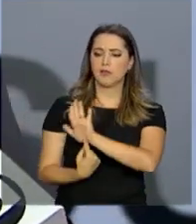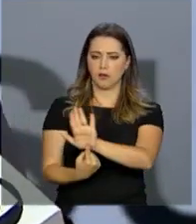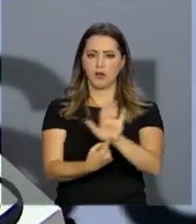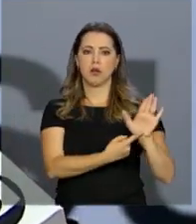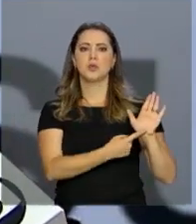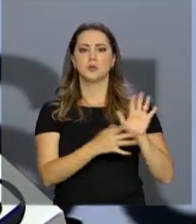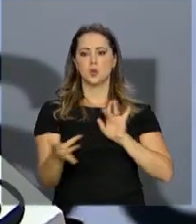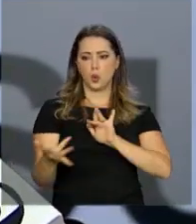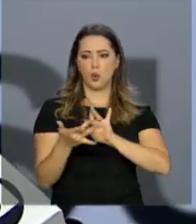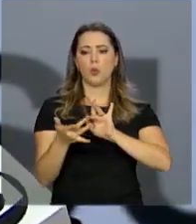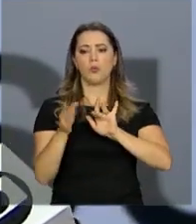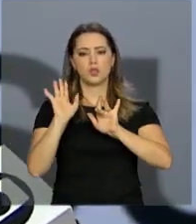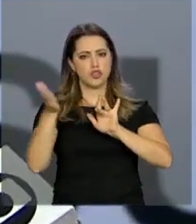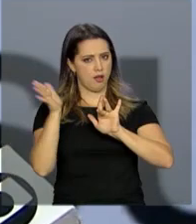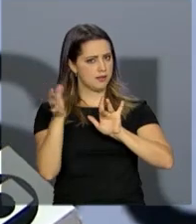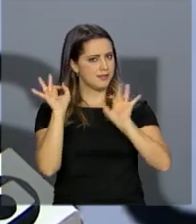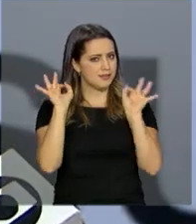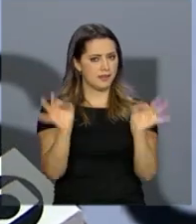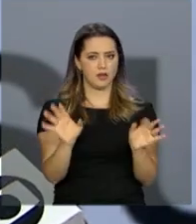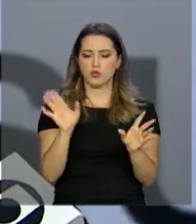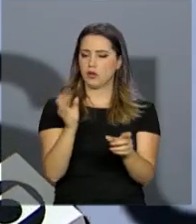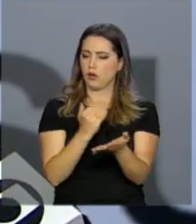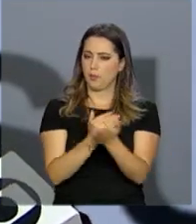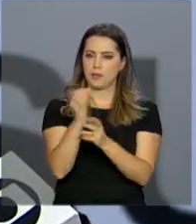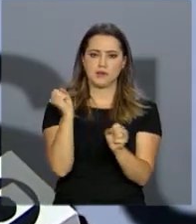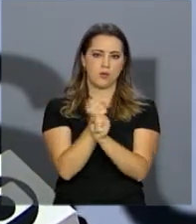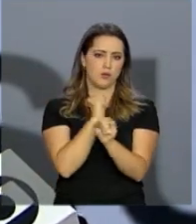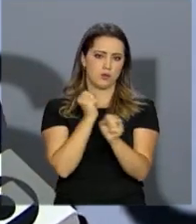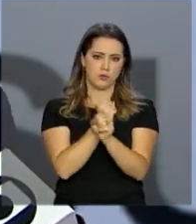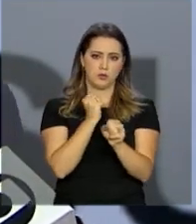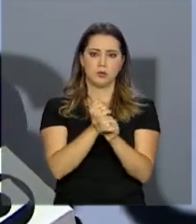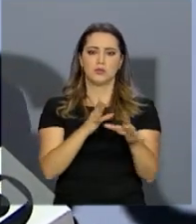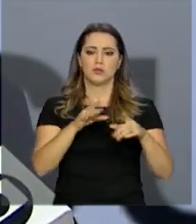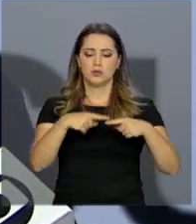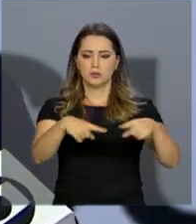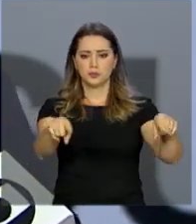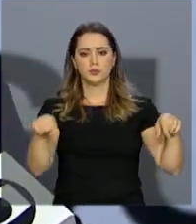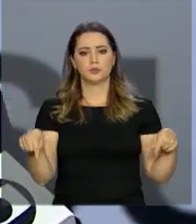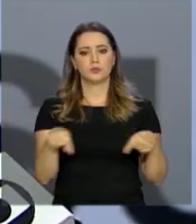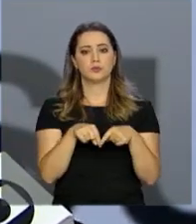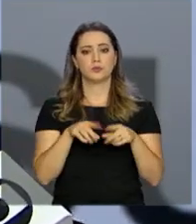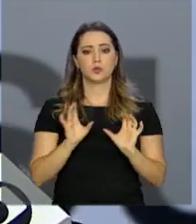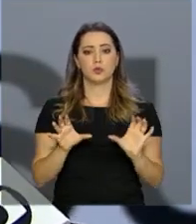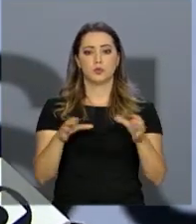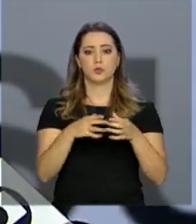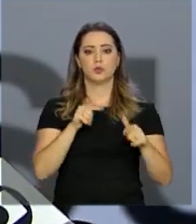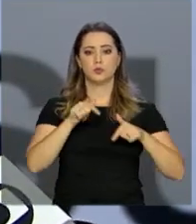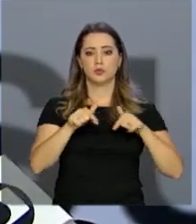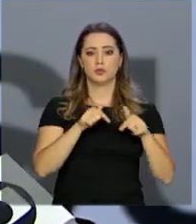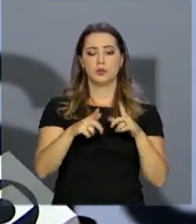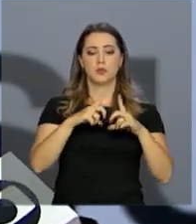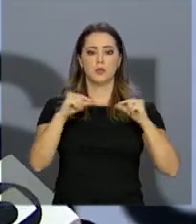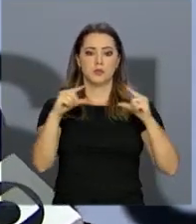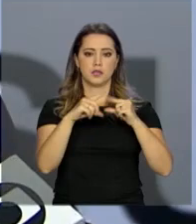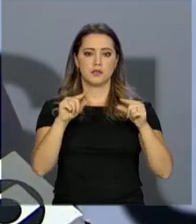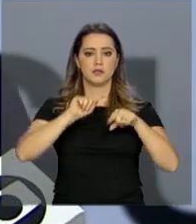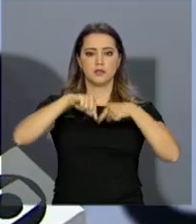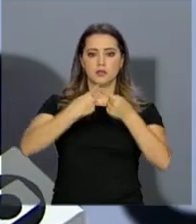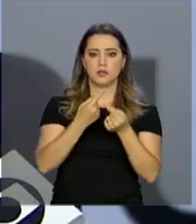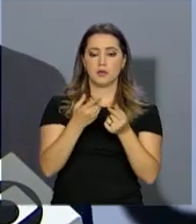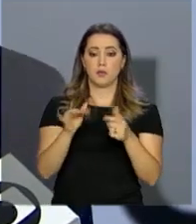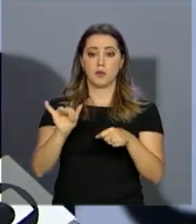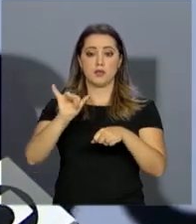imediatamente para instalação começando por 1 a 1 a equipe operacional em brasília e depois a